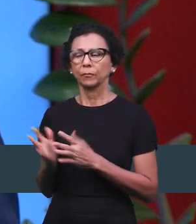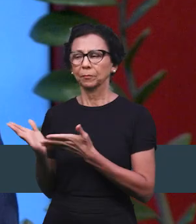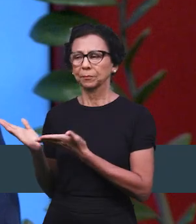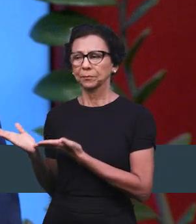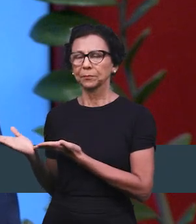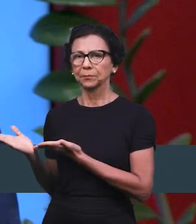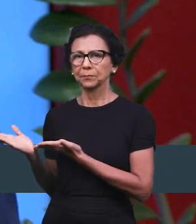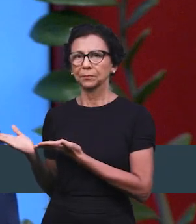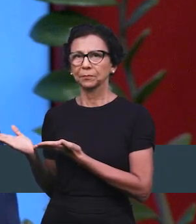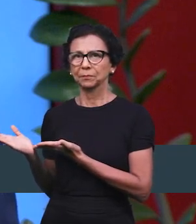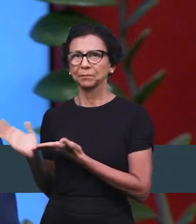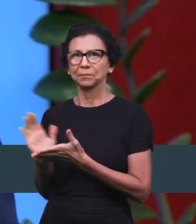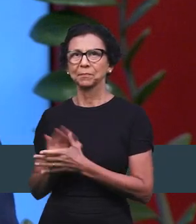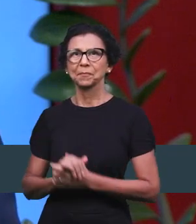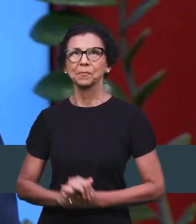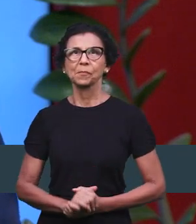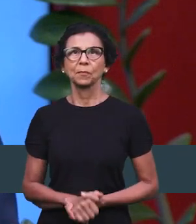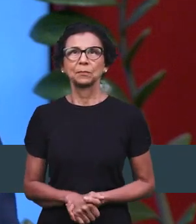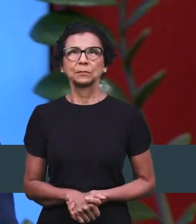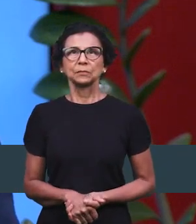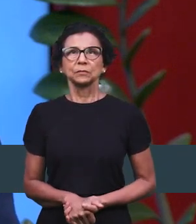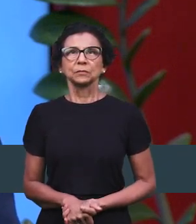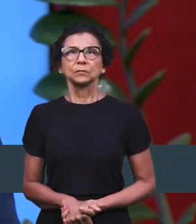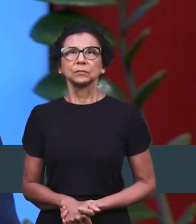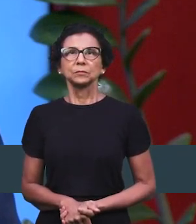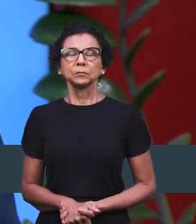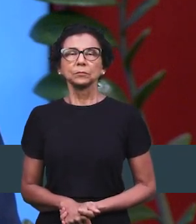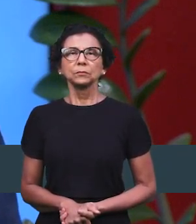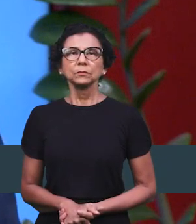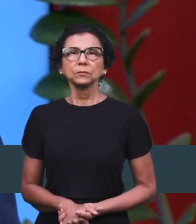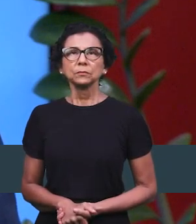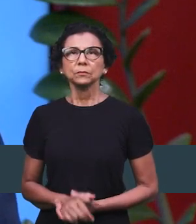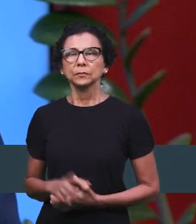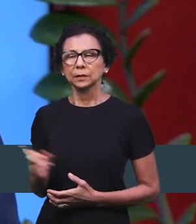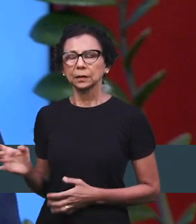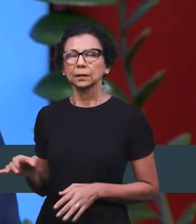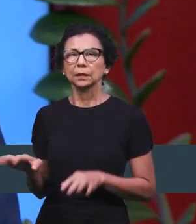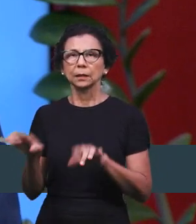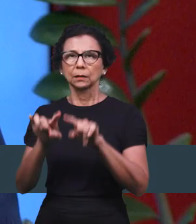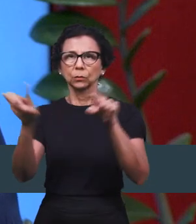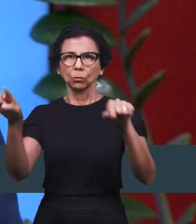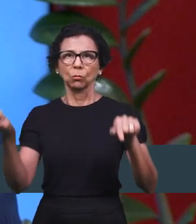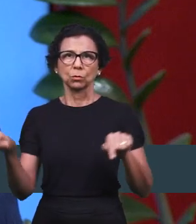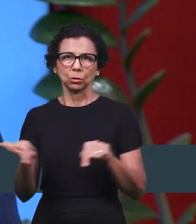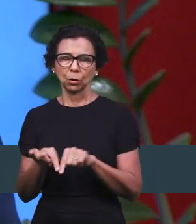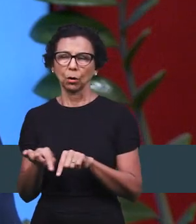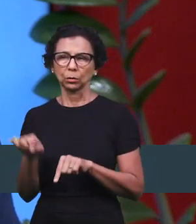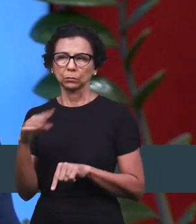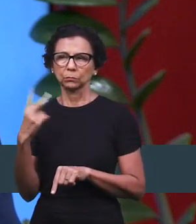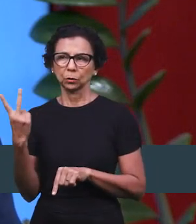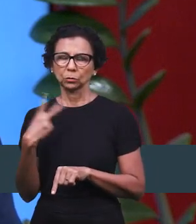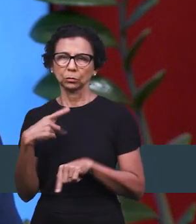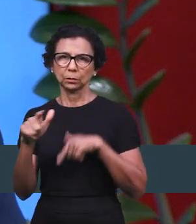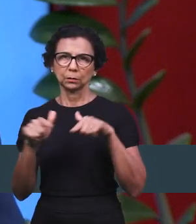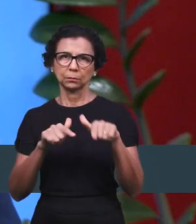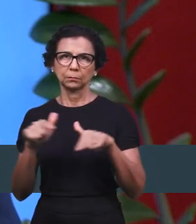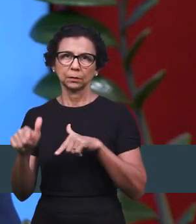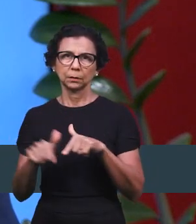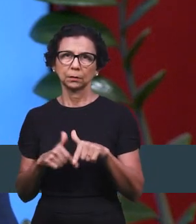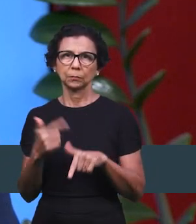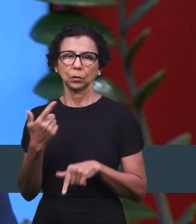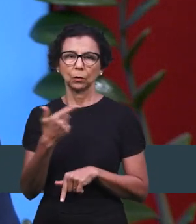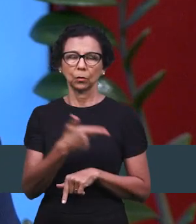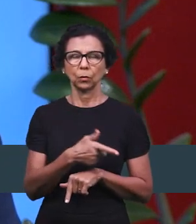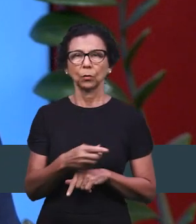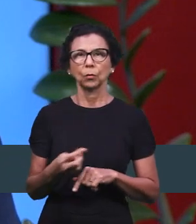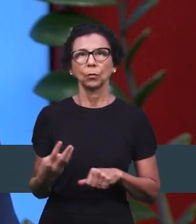Instagram odonto.estética_. Esse é o Instagram do consultório que nós trabalhamos e você pode ter contato direto